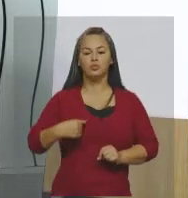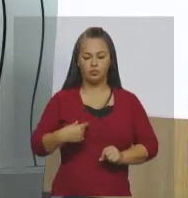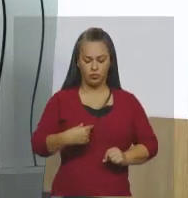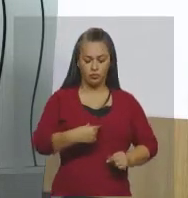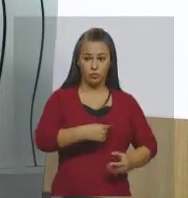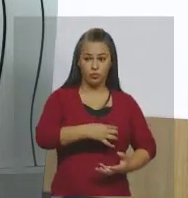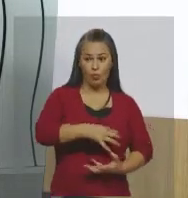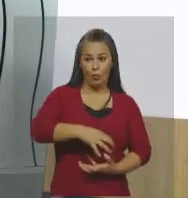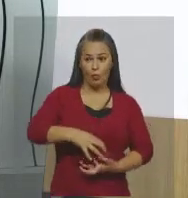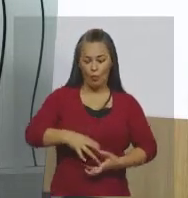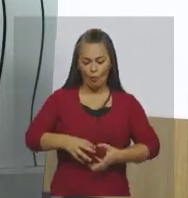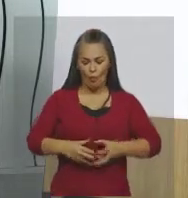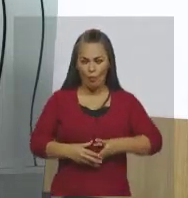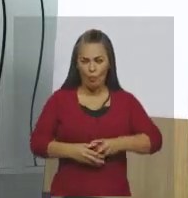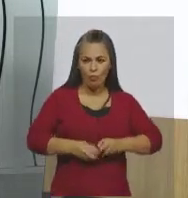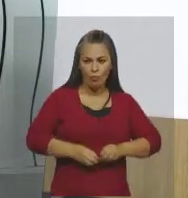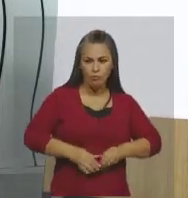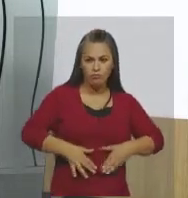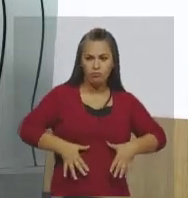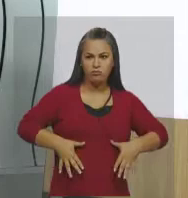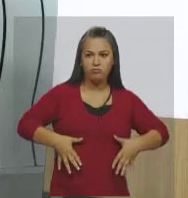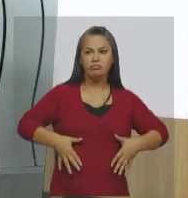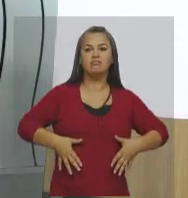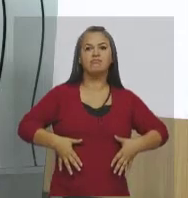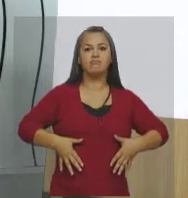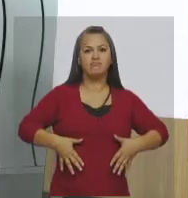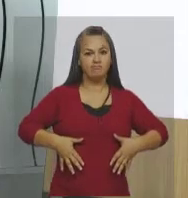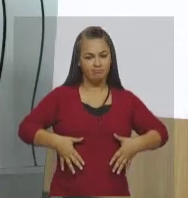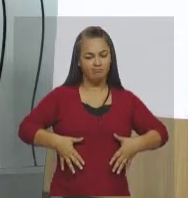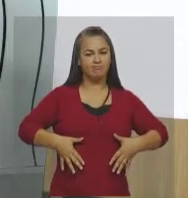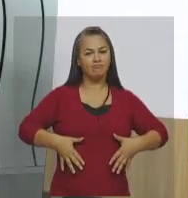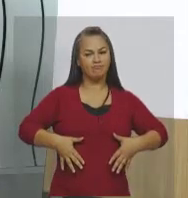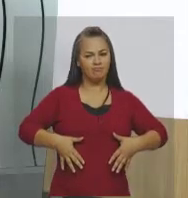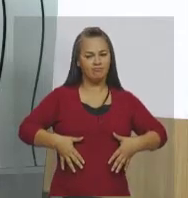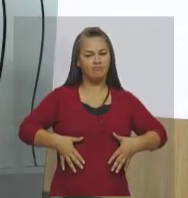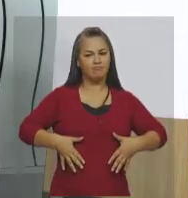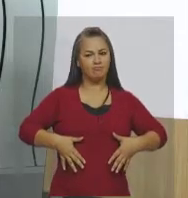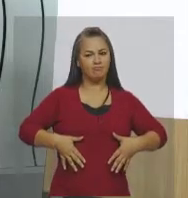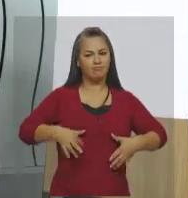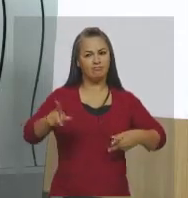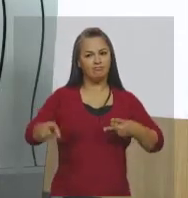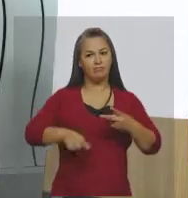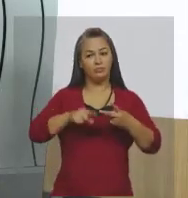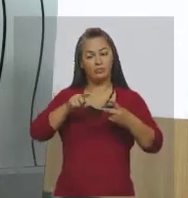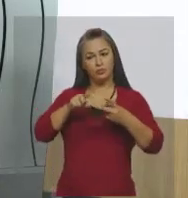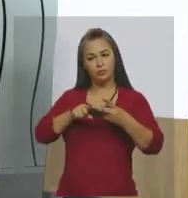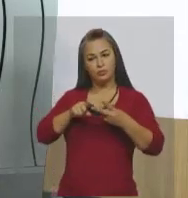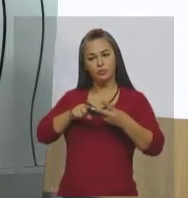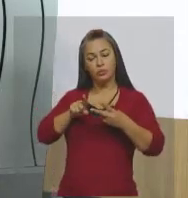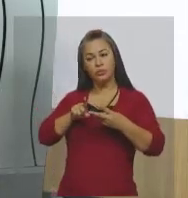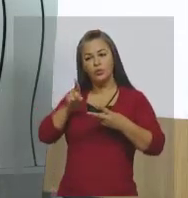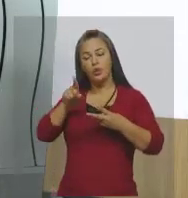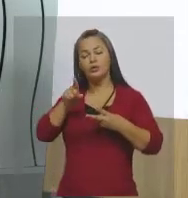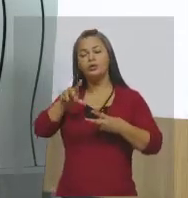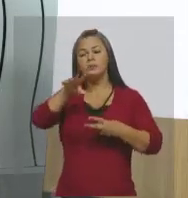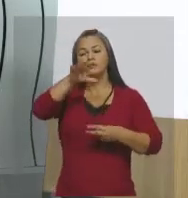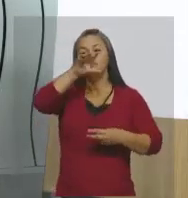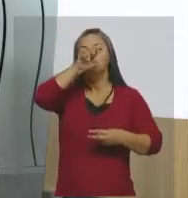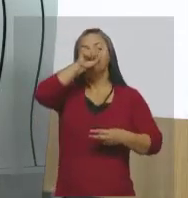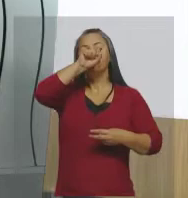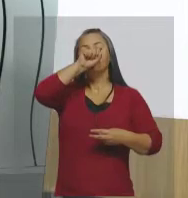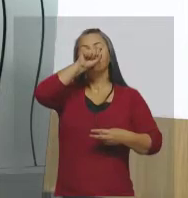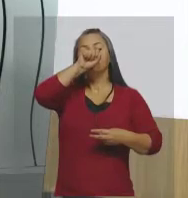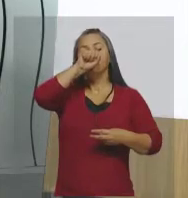bem pequenas, para distribuir esse alimento por todo o nosso corpo. O sistema respiratório tem essa função